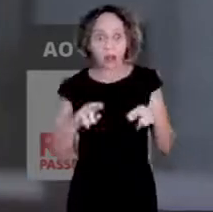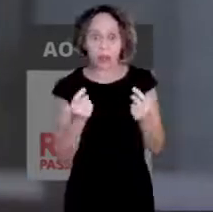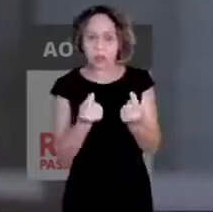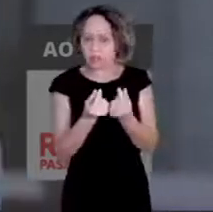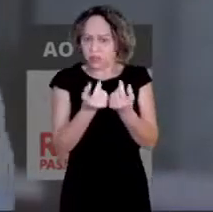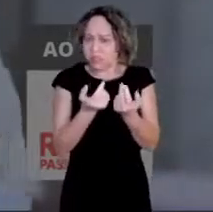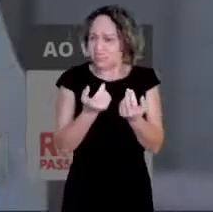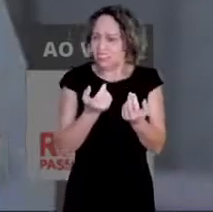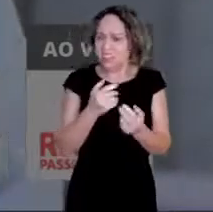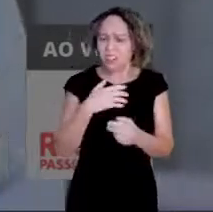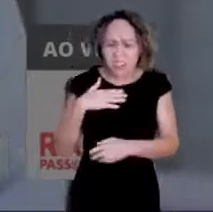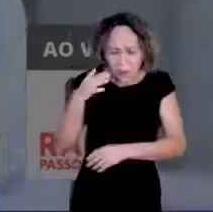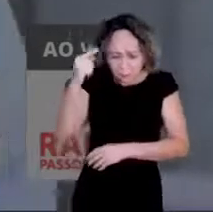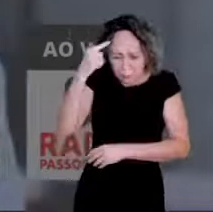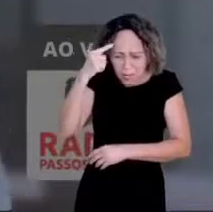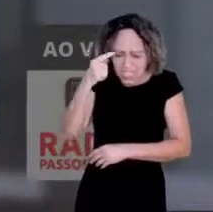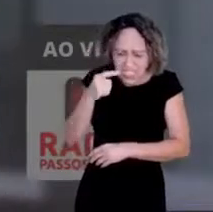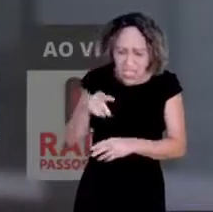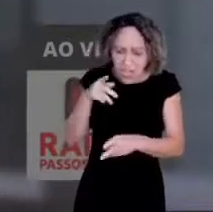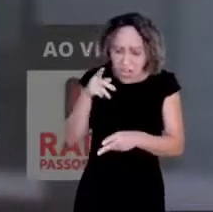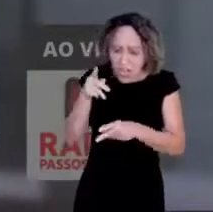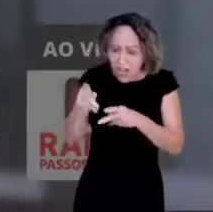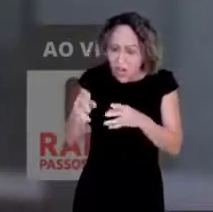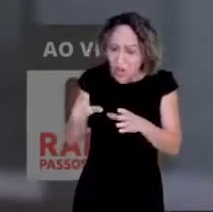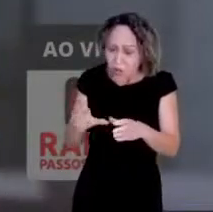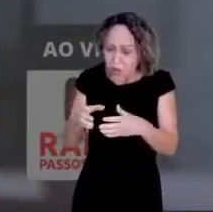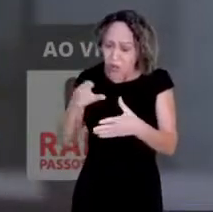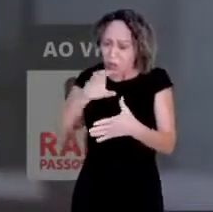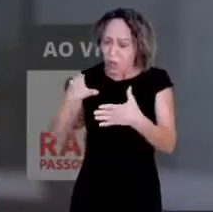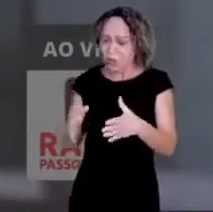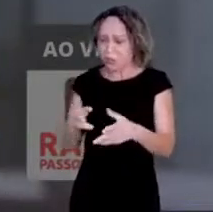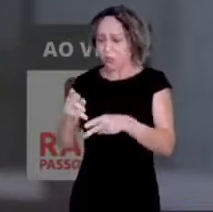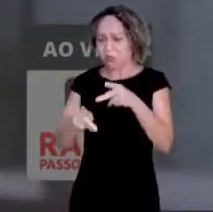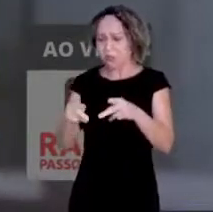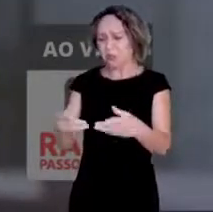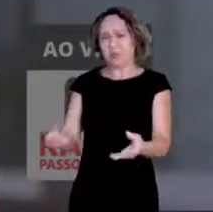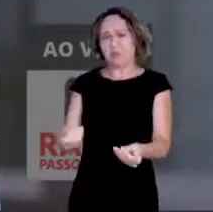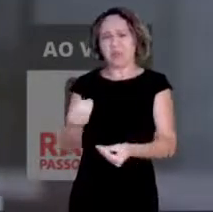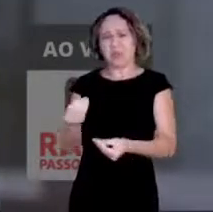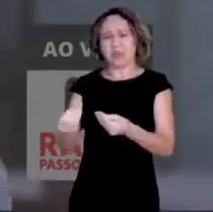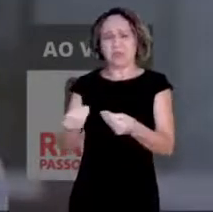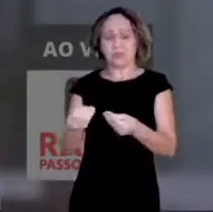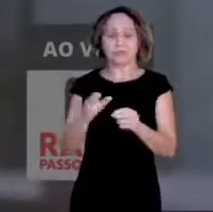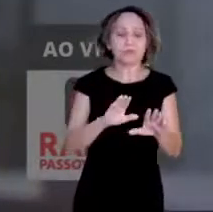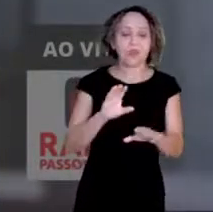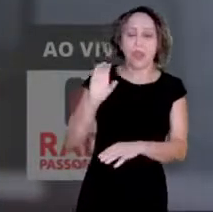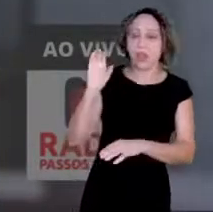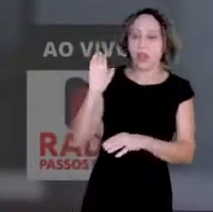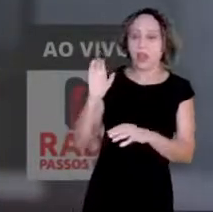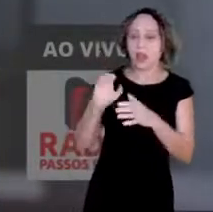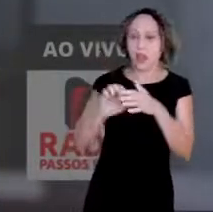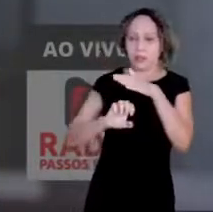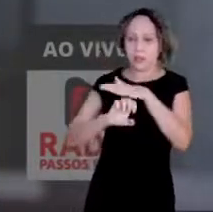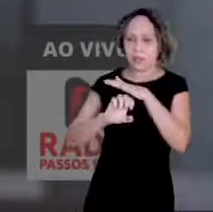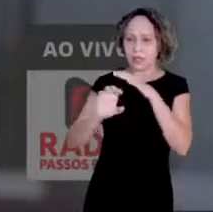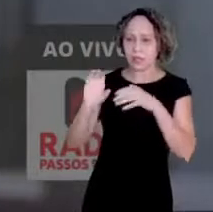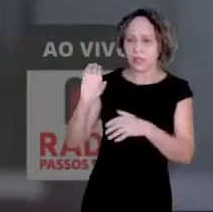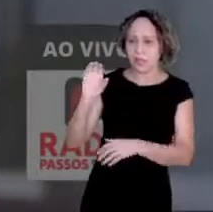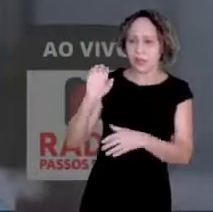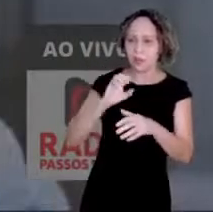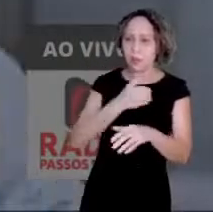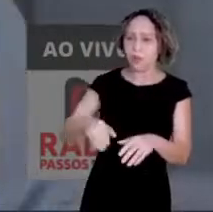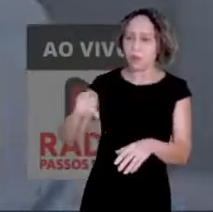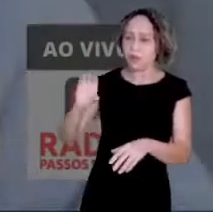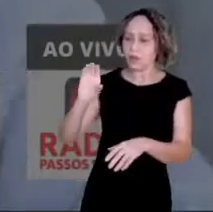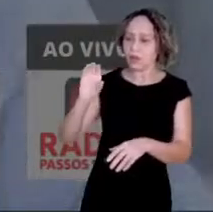os ricos. Então, é preciso levar em conta que nós precisamos debelar a inflação. Você está lembrado que